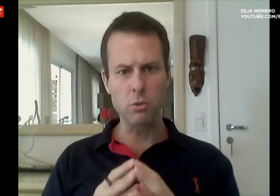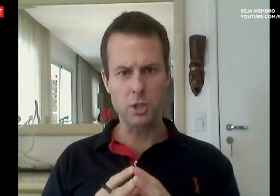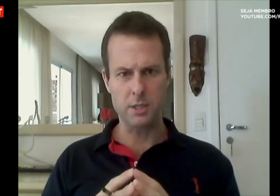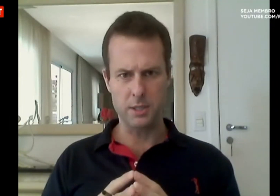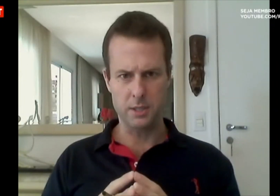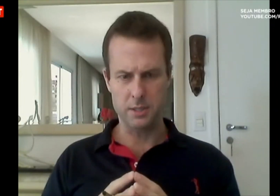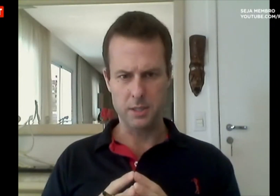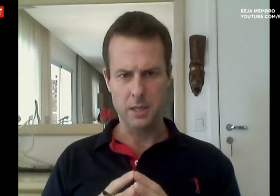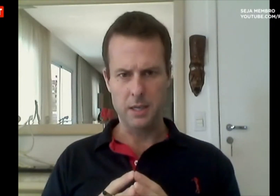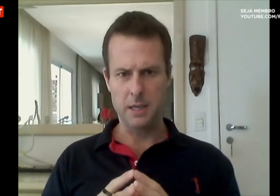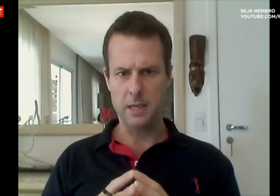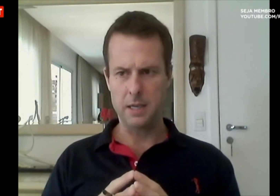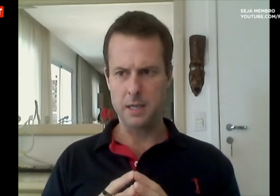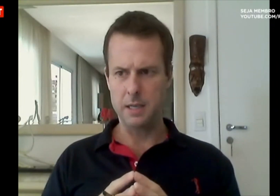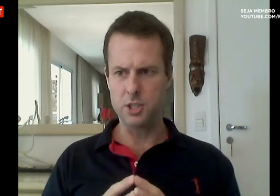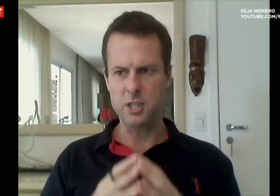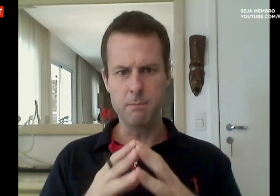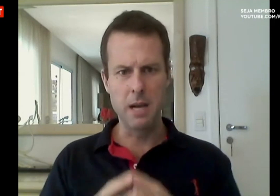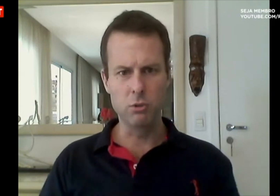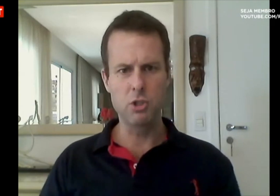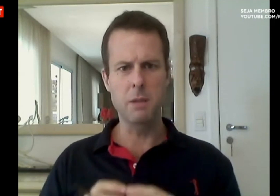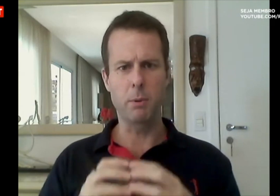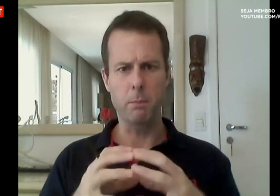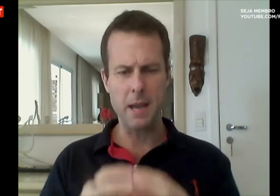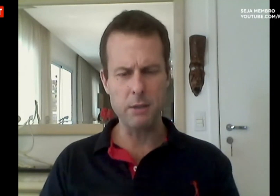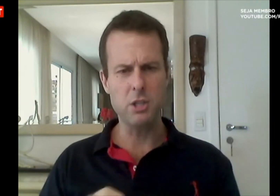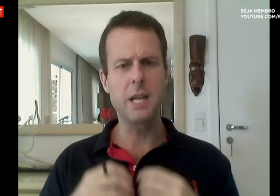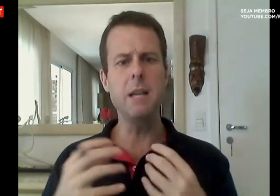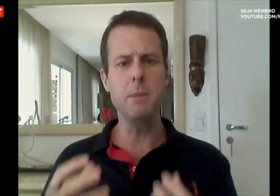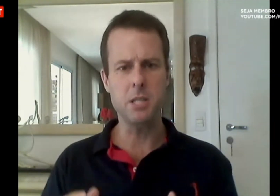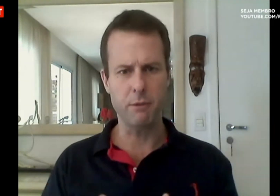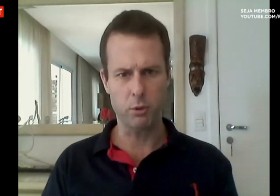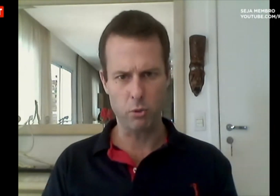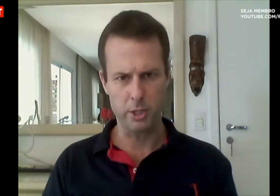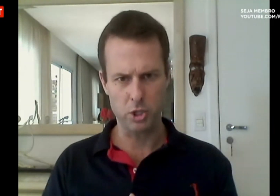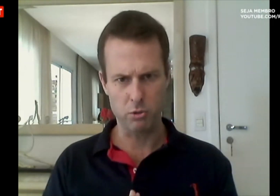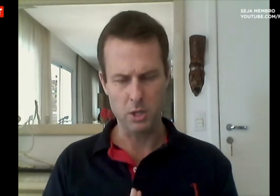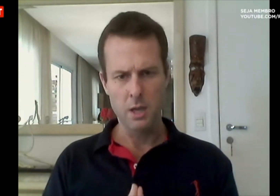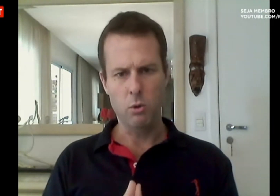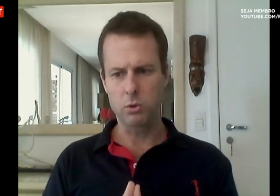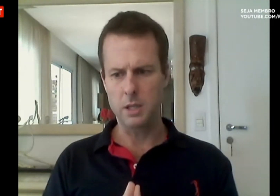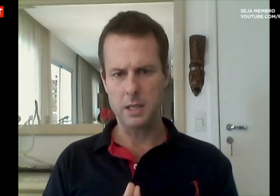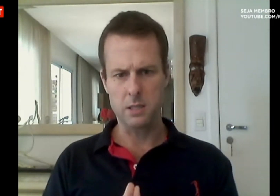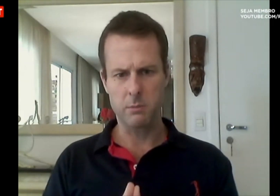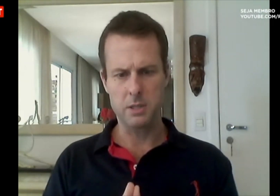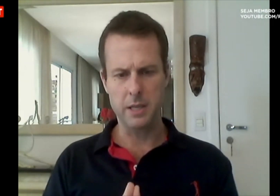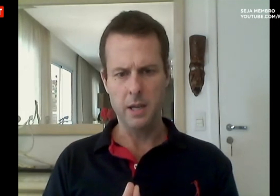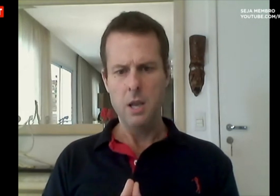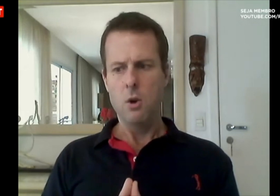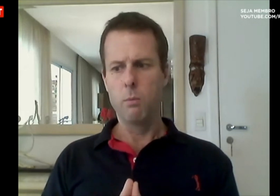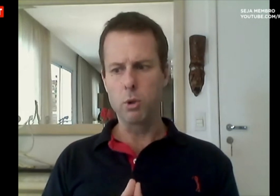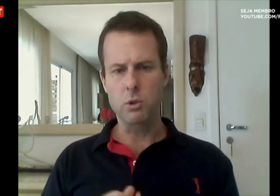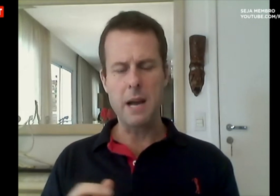despeito de todos esses a desmandos e impropérios e crimes que foram cometidos contra a